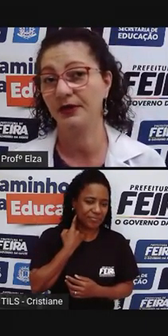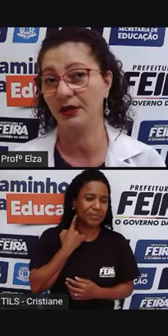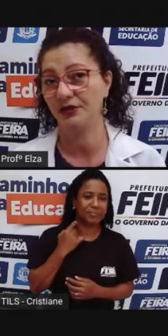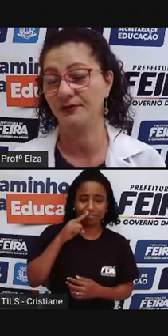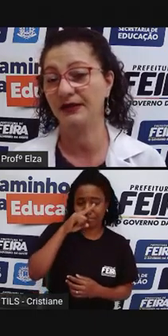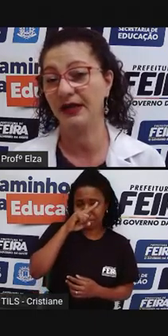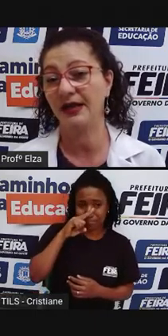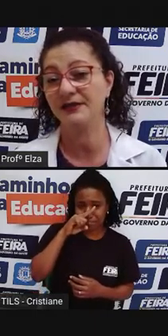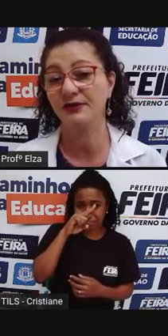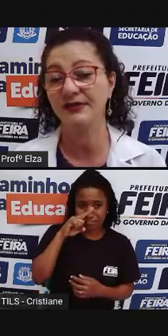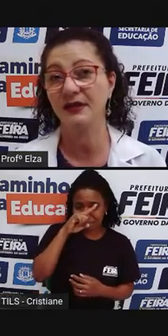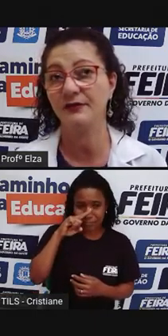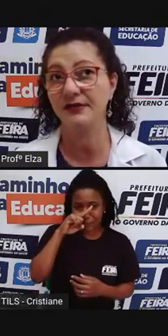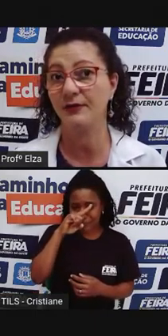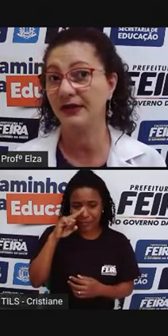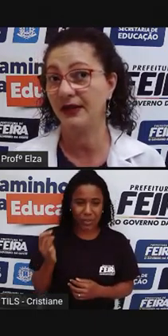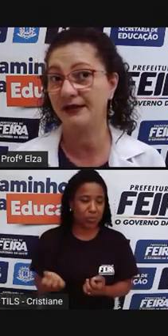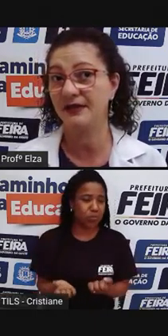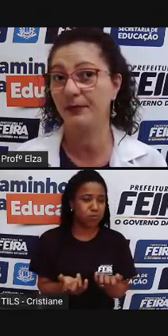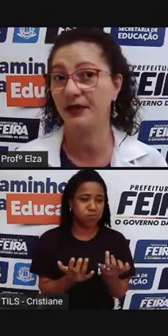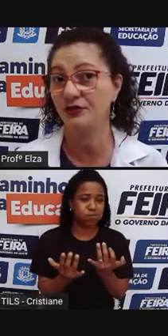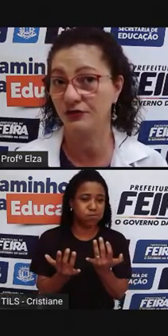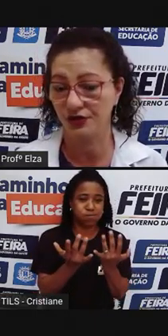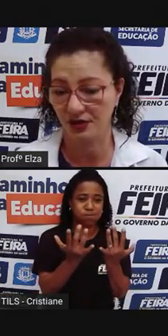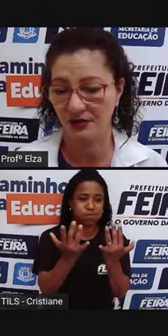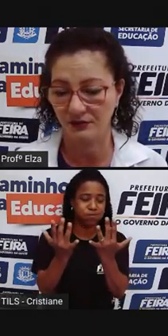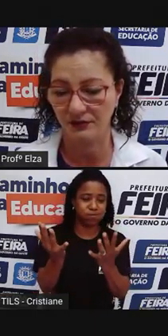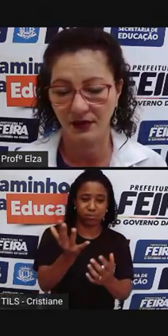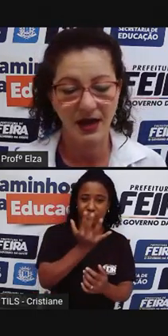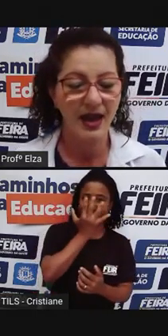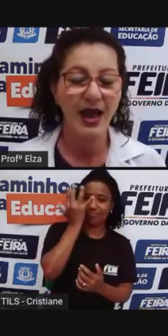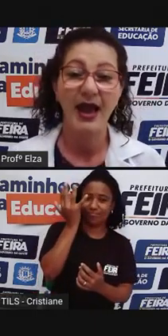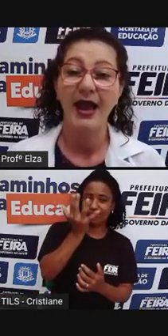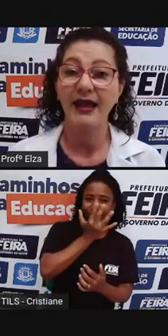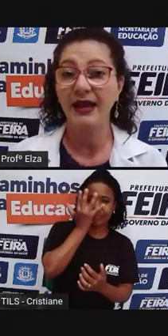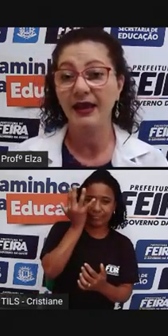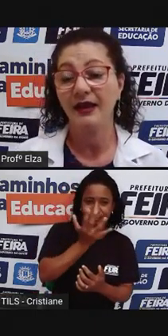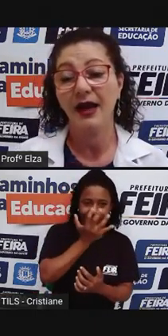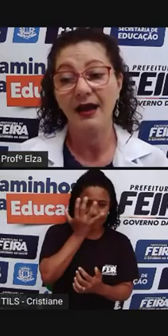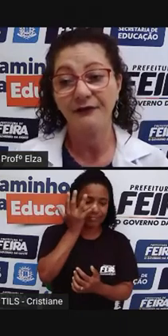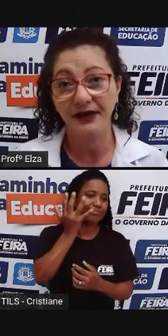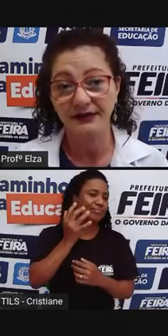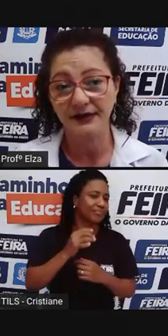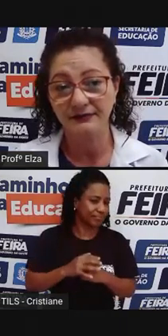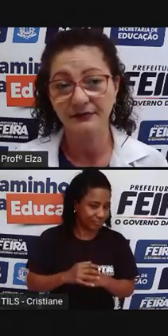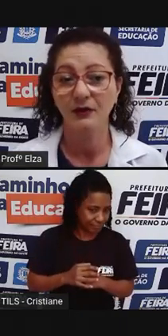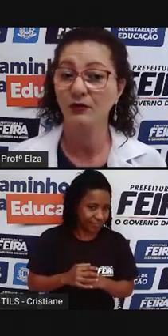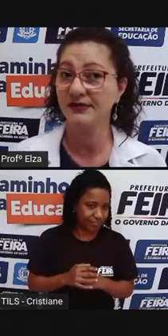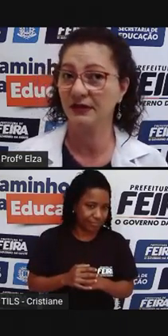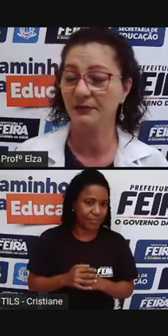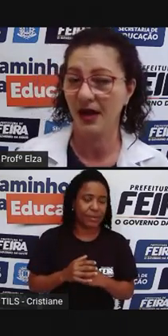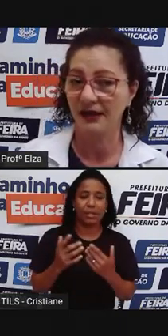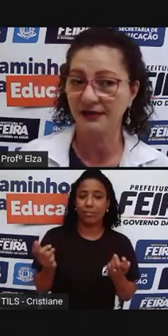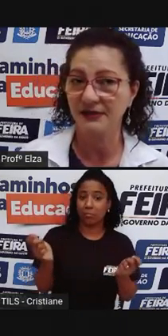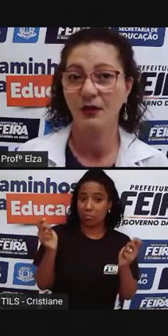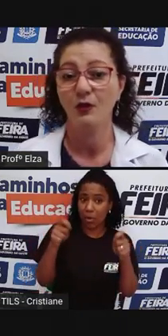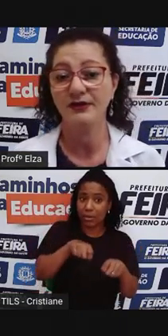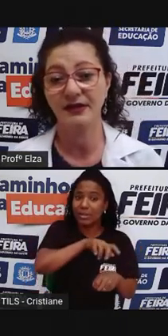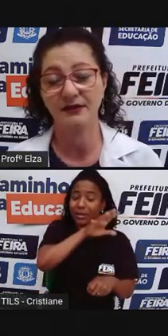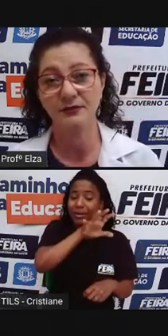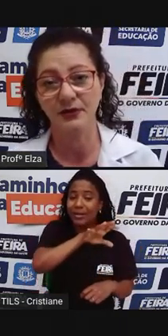meio ambiente. Materiais nocivos são materiais que prejudicam e afeta os